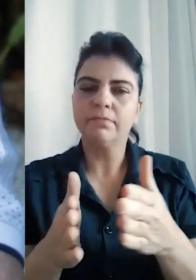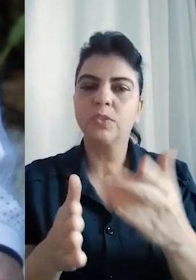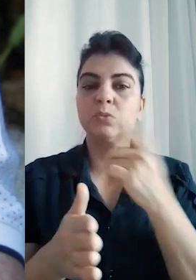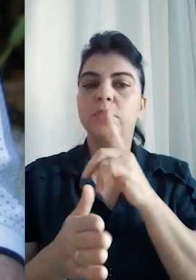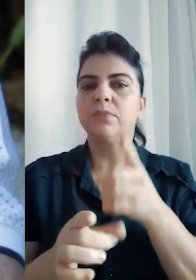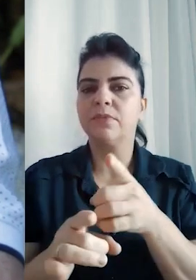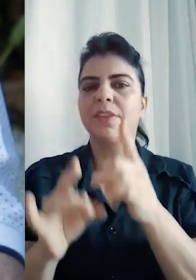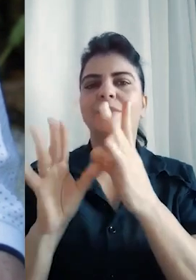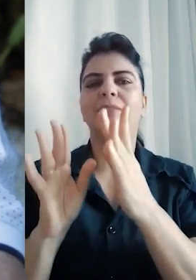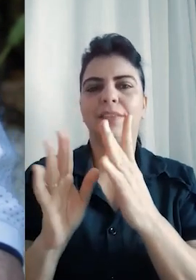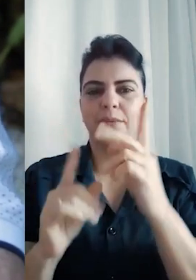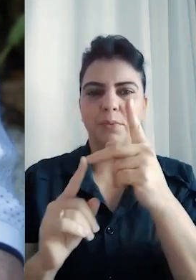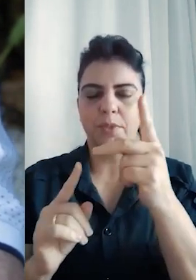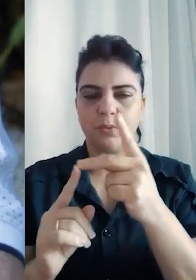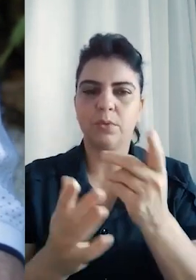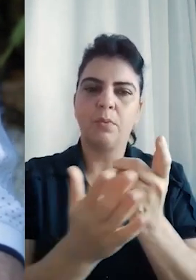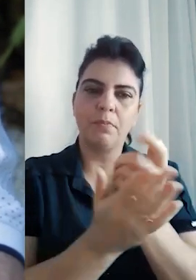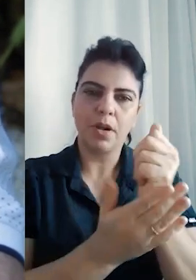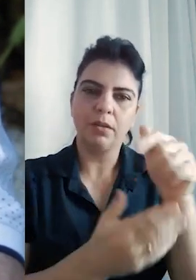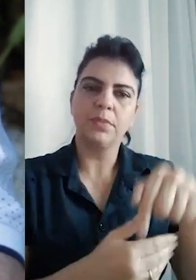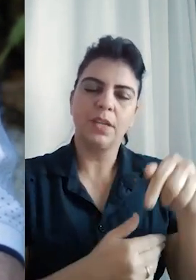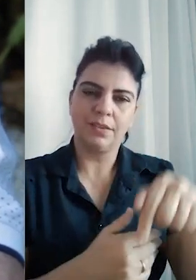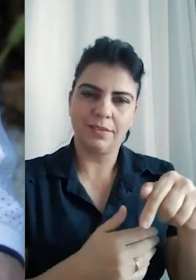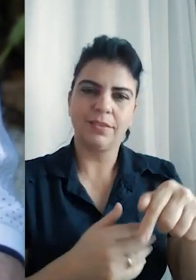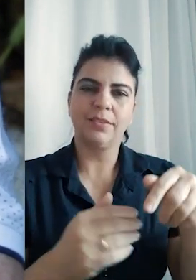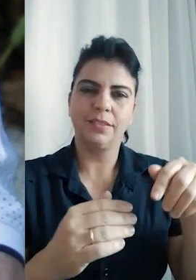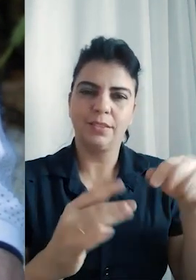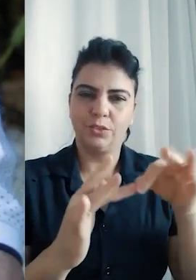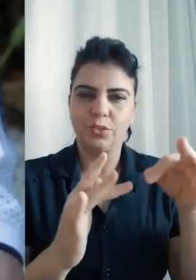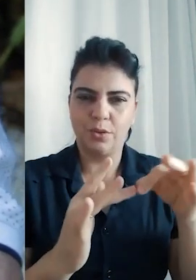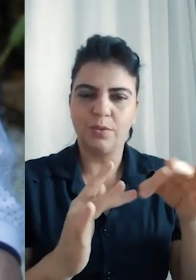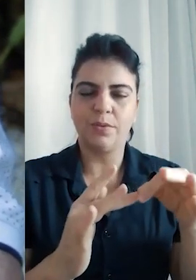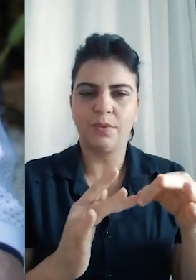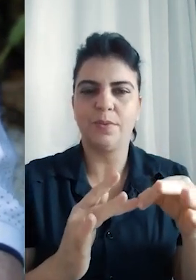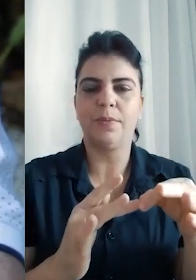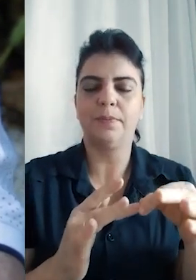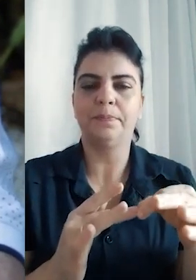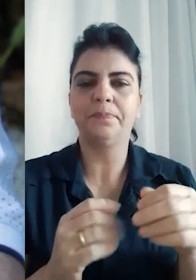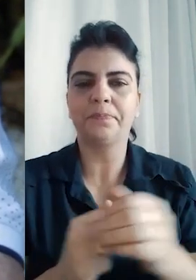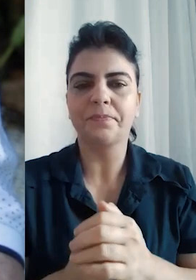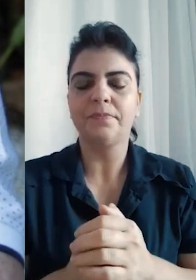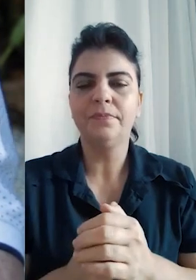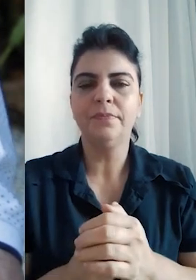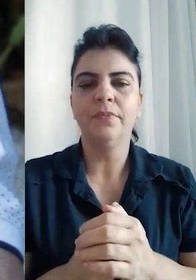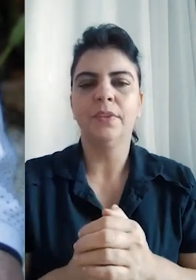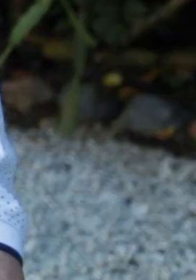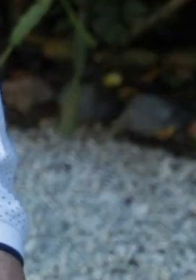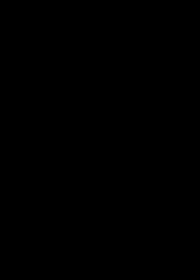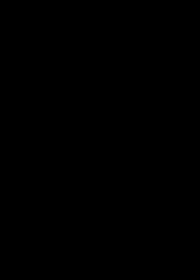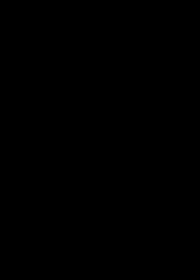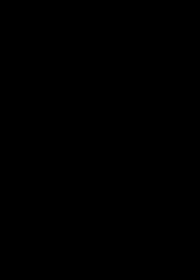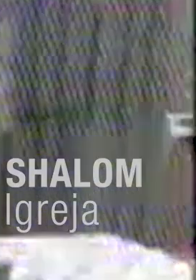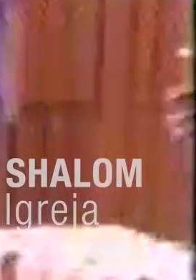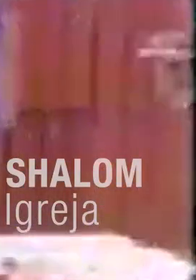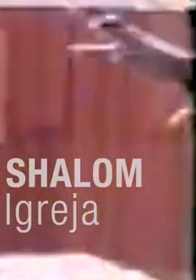meio tempo surgiu, vendemos, né, compramos essa propriedade que hoje tem aqui a igreja e a escola,